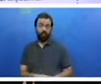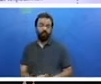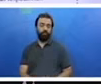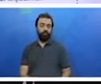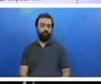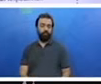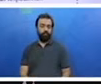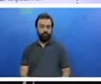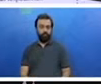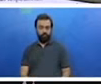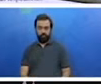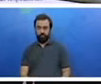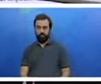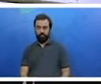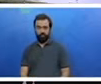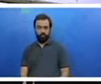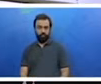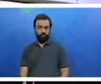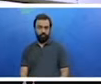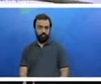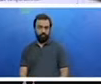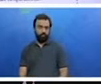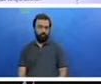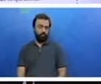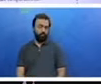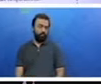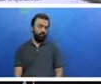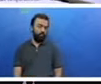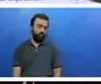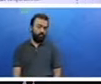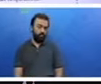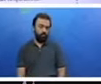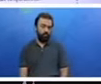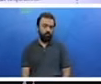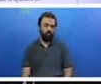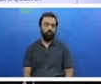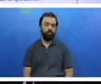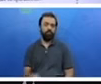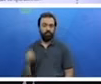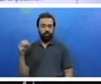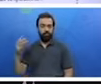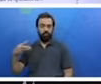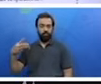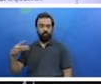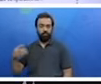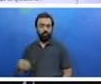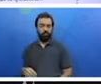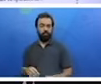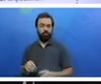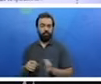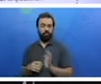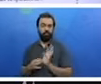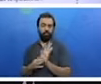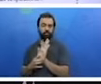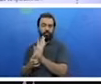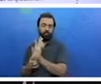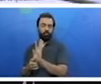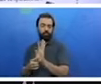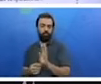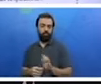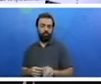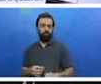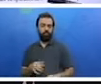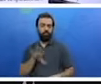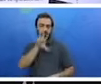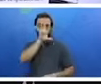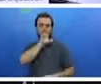tóxicas, então, para você prestar atenção e tomar os devidos cuidados. E nesse terceiro símbolo, significa que essa substância é